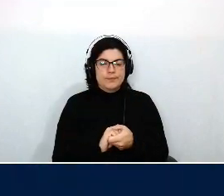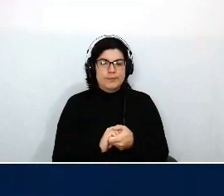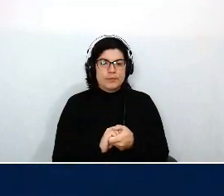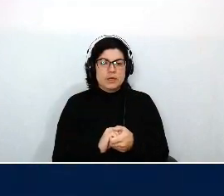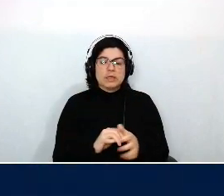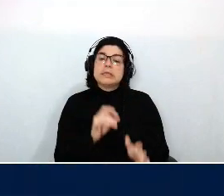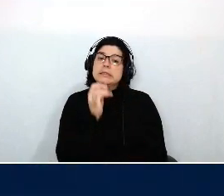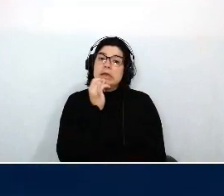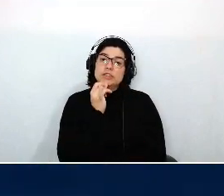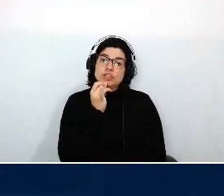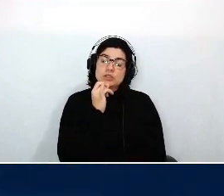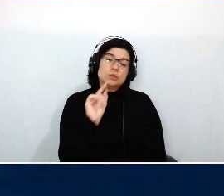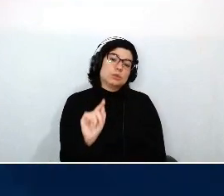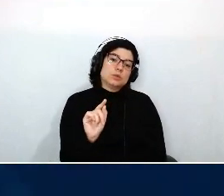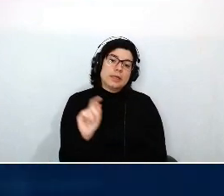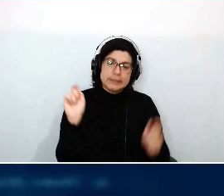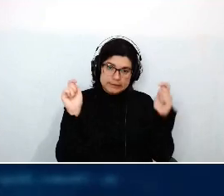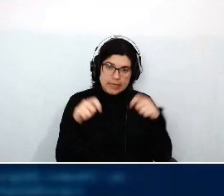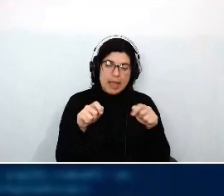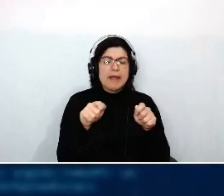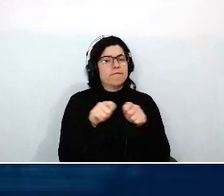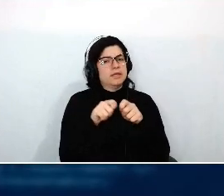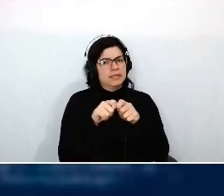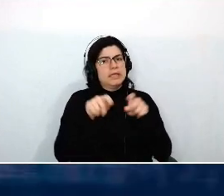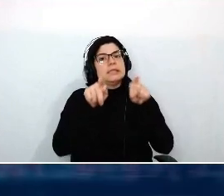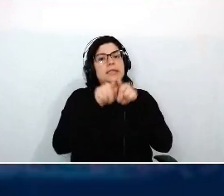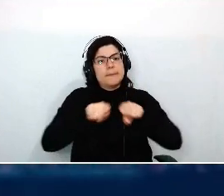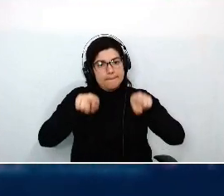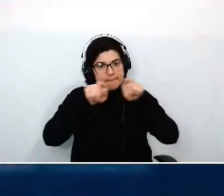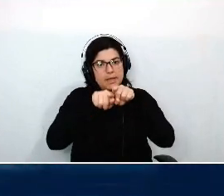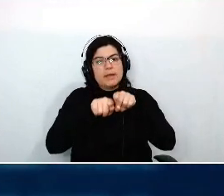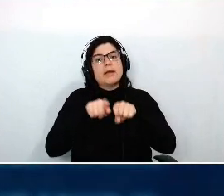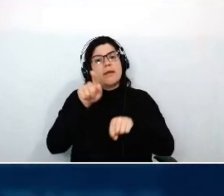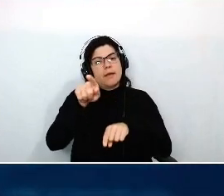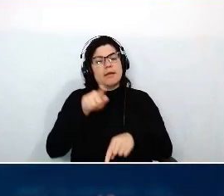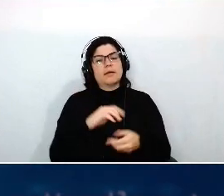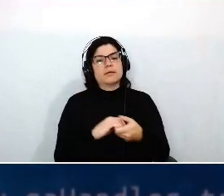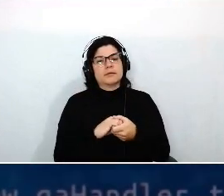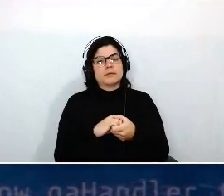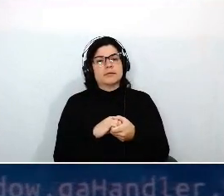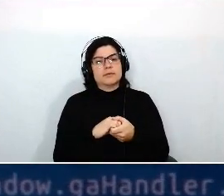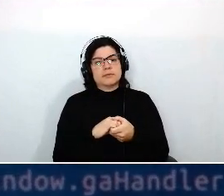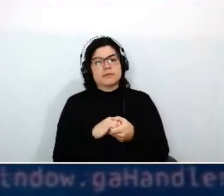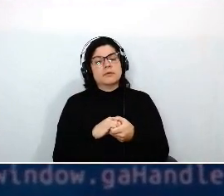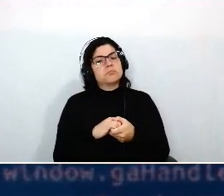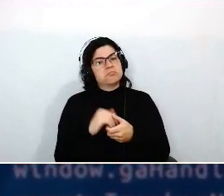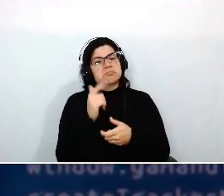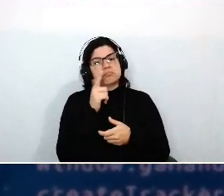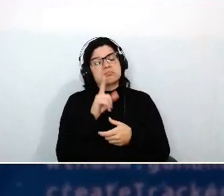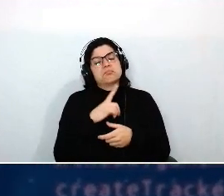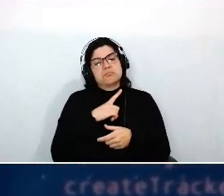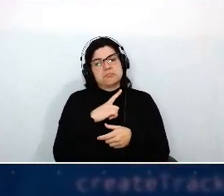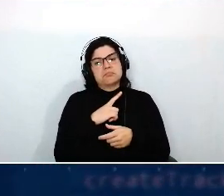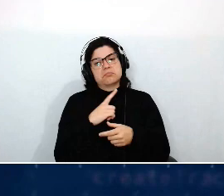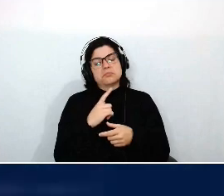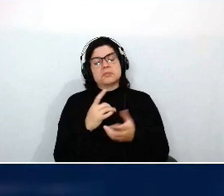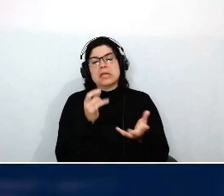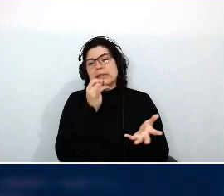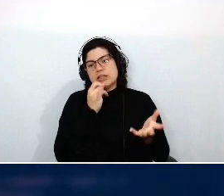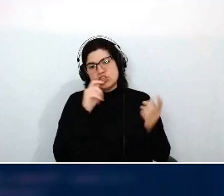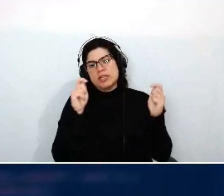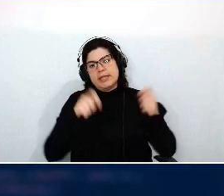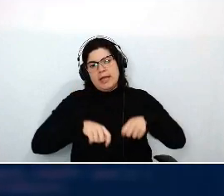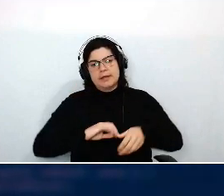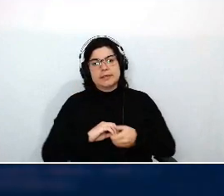Testes. Então, dá para fazer teste também com a fell. Bem legal. É funcional, mas tem teste, né? E você, ela já tem